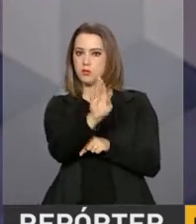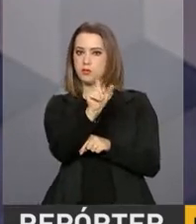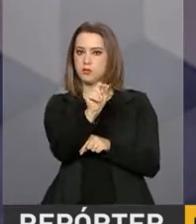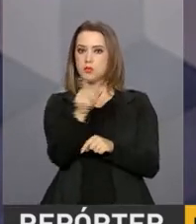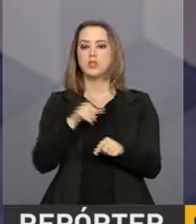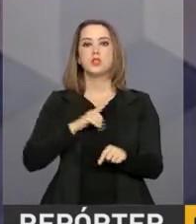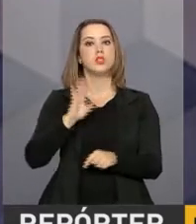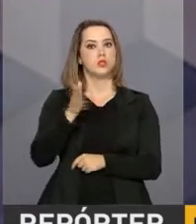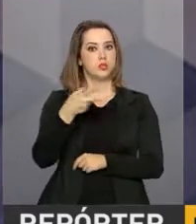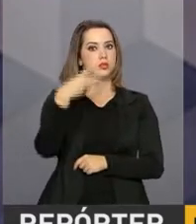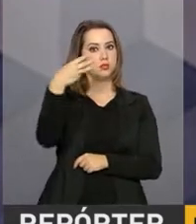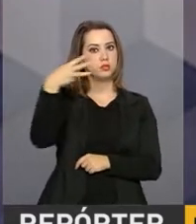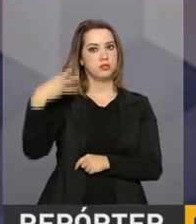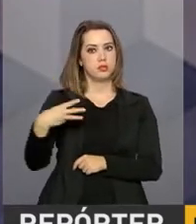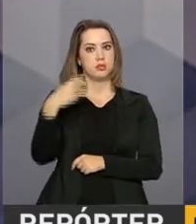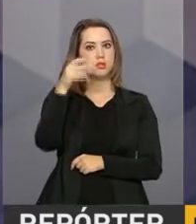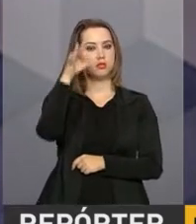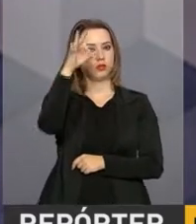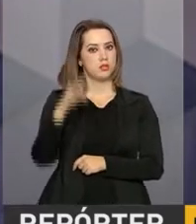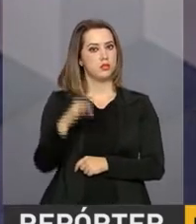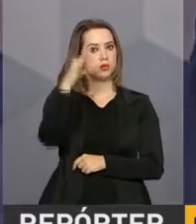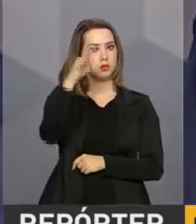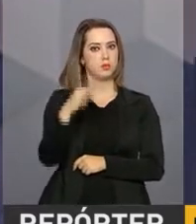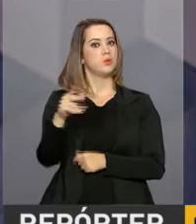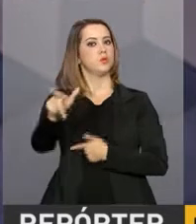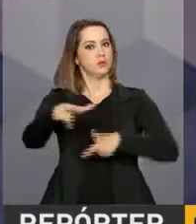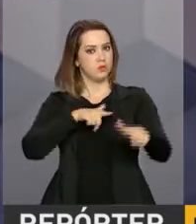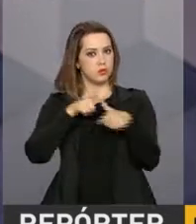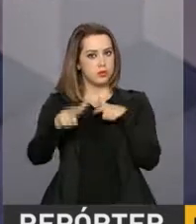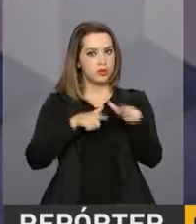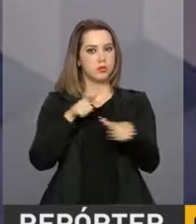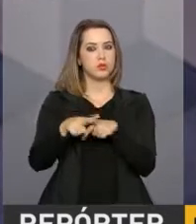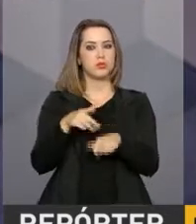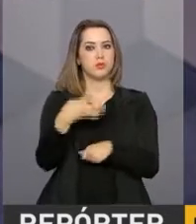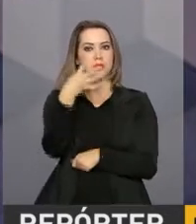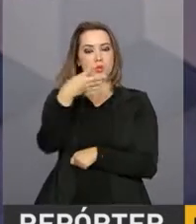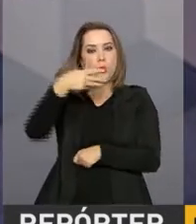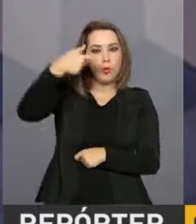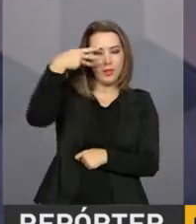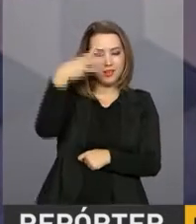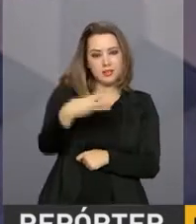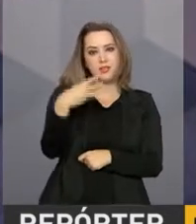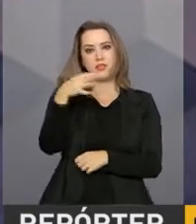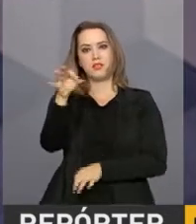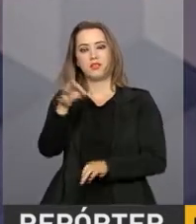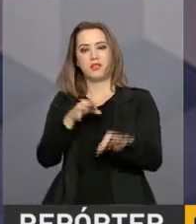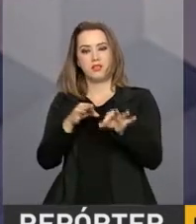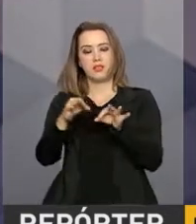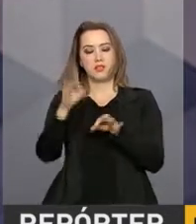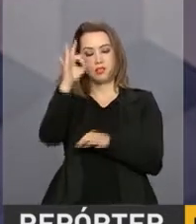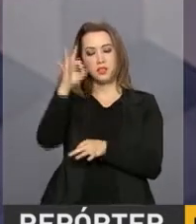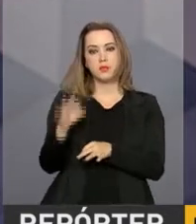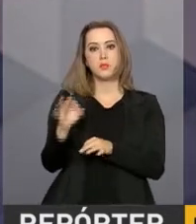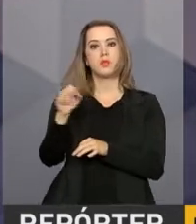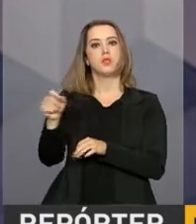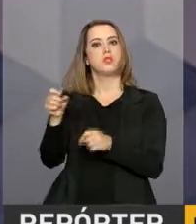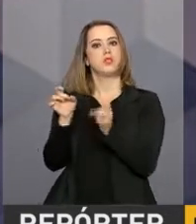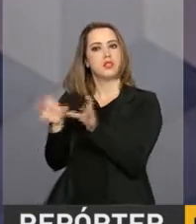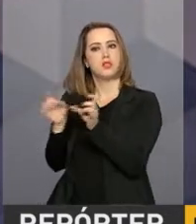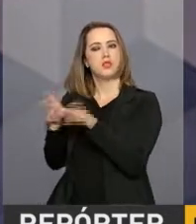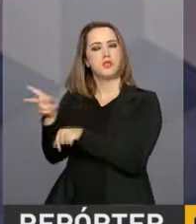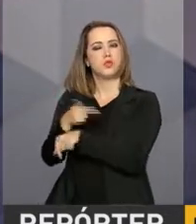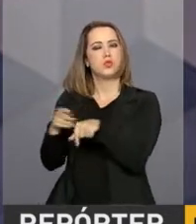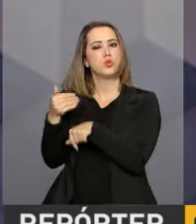33% dos empregos gerados e 46% de nossas exportações. Esse desempenho decorre